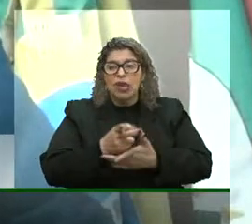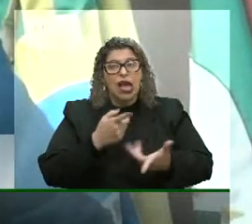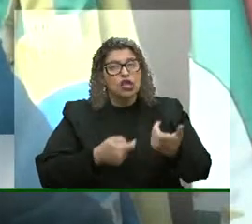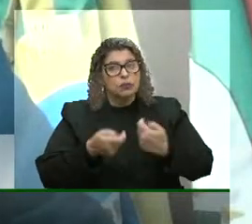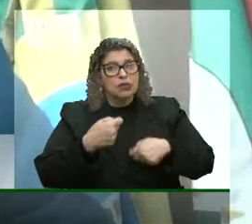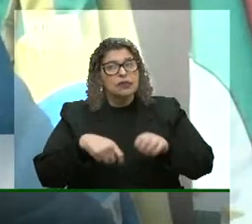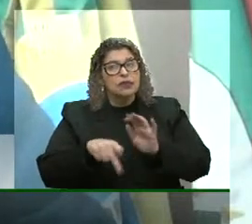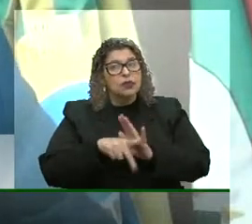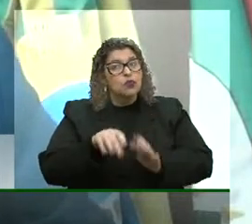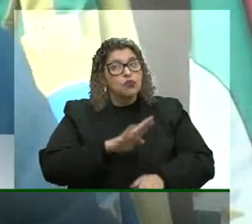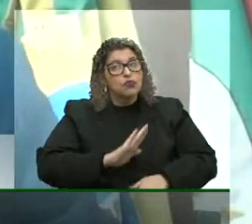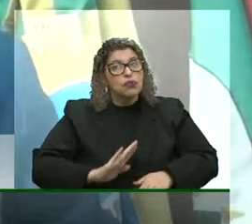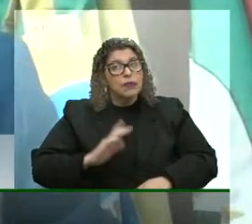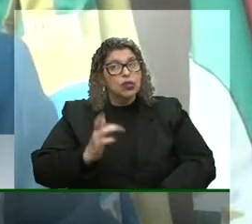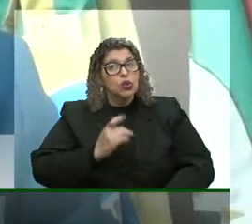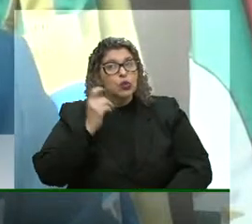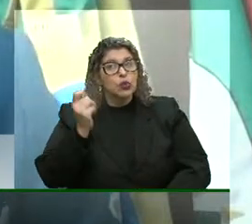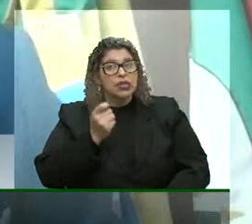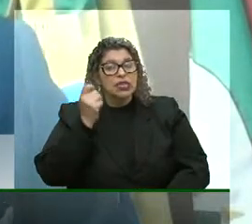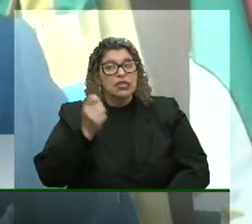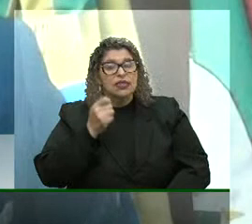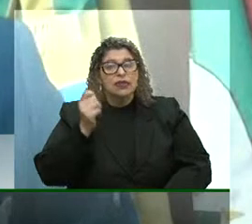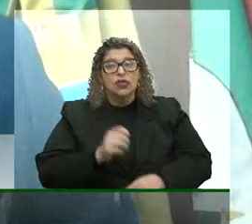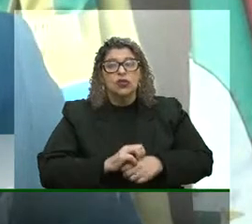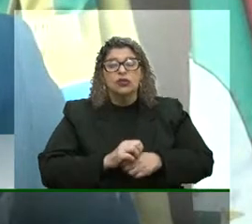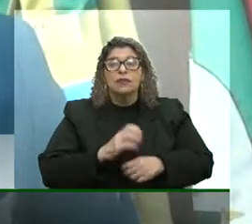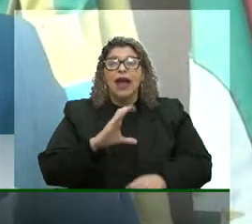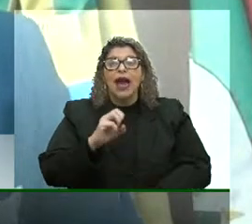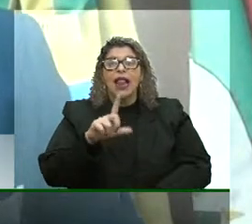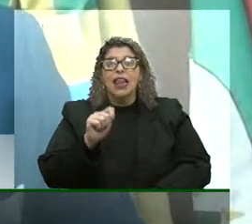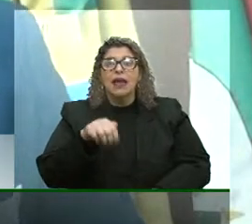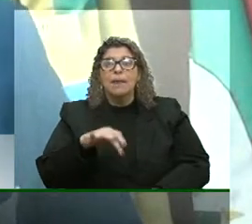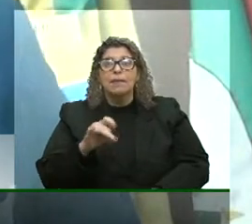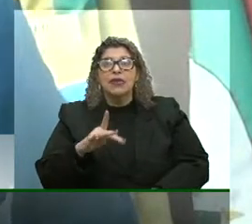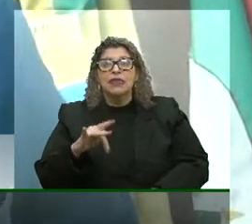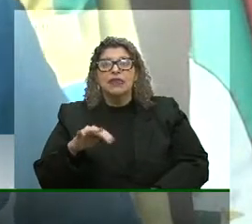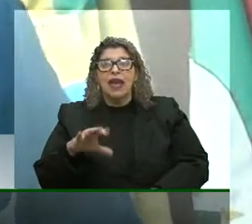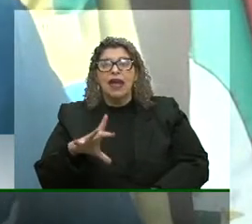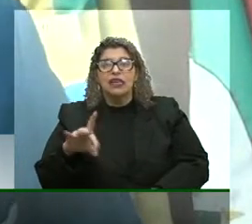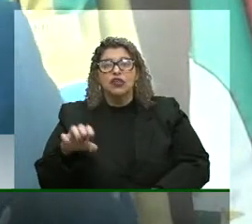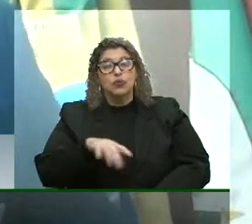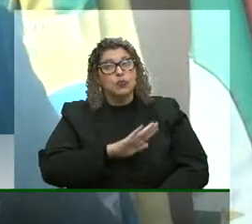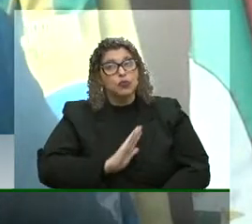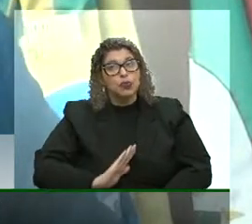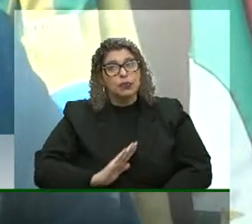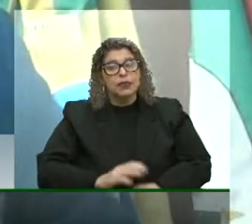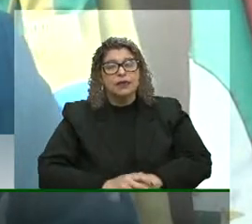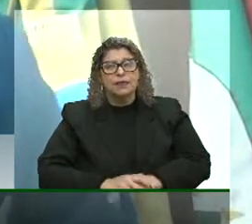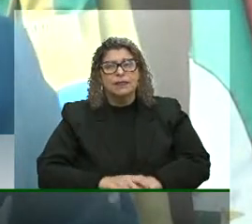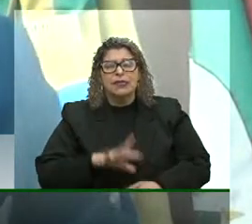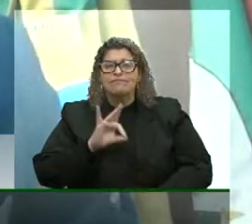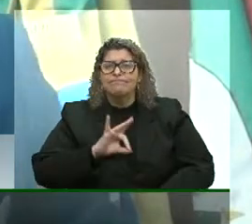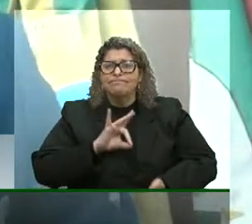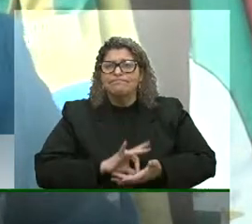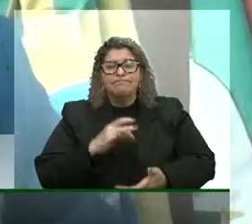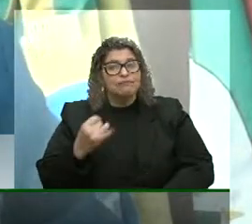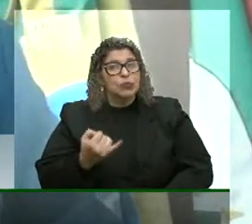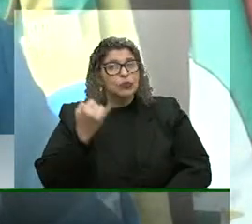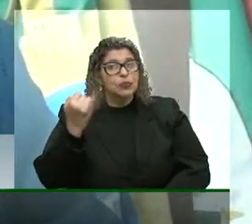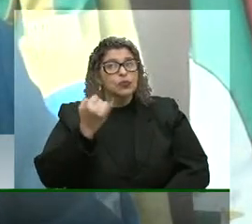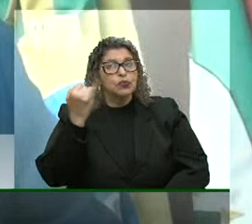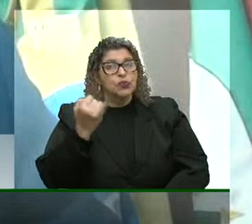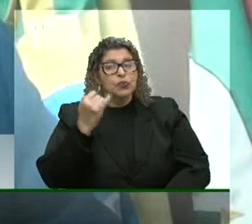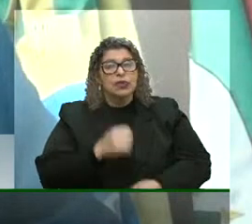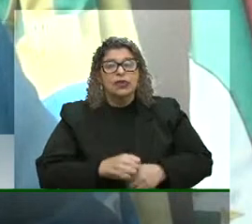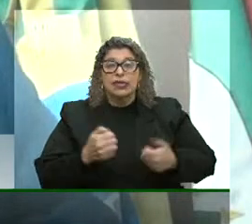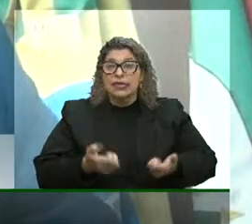pública do Rio Grande do Sul durante a calamidade pública. Eu reconheço aqui, colegas deputados, a absoluta importância da iniciativa